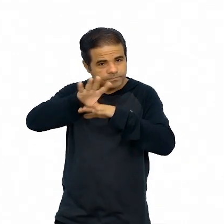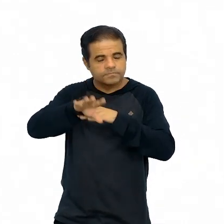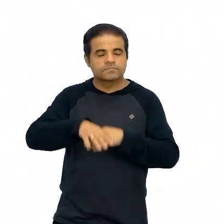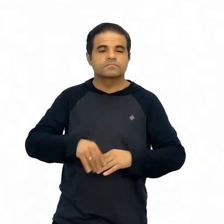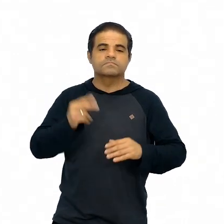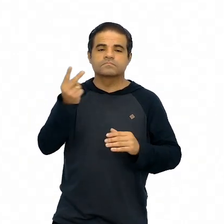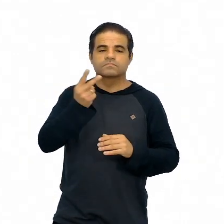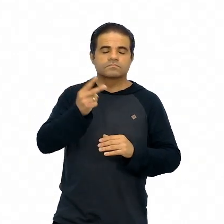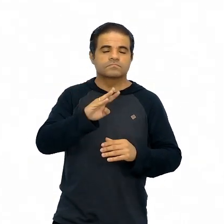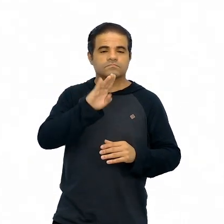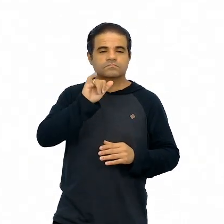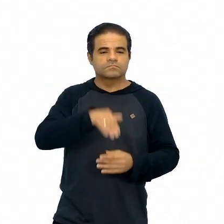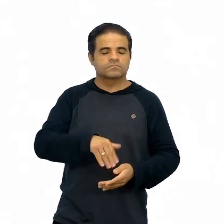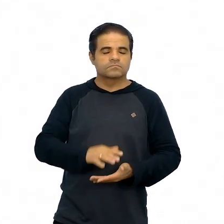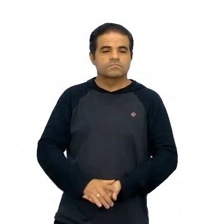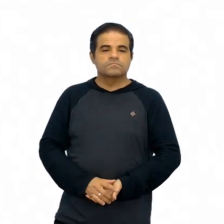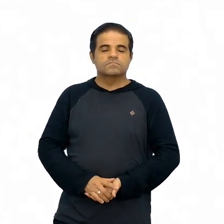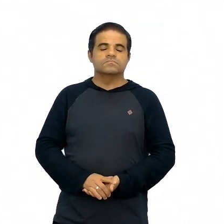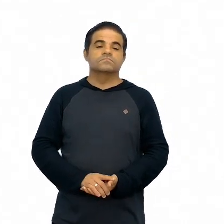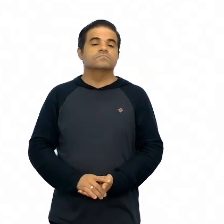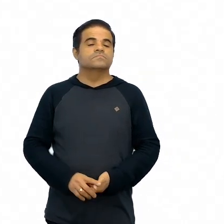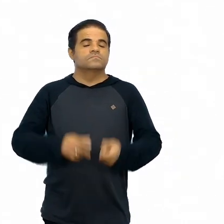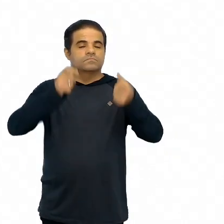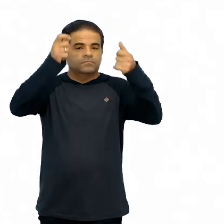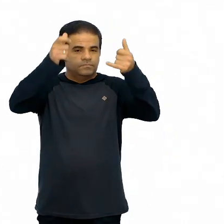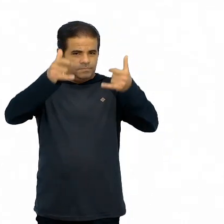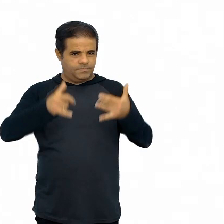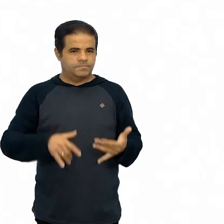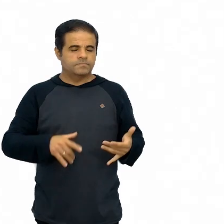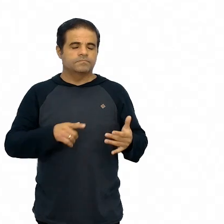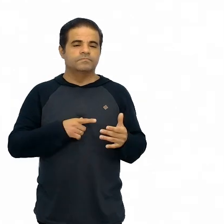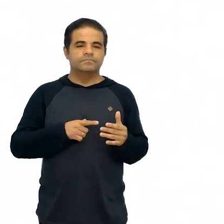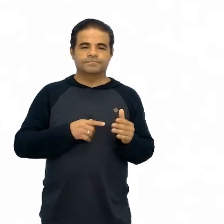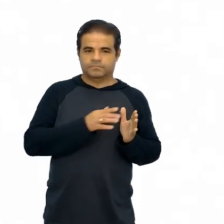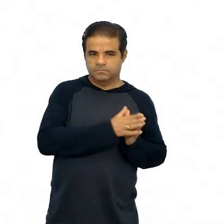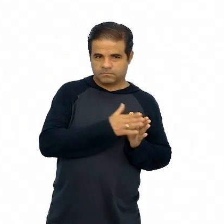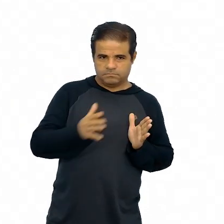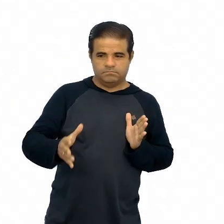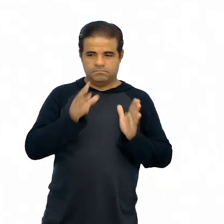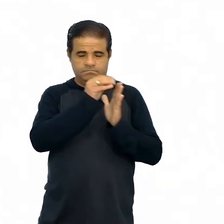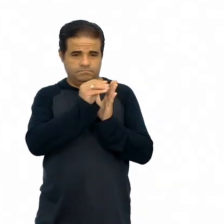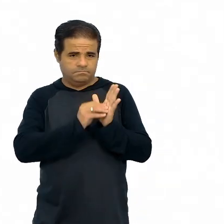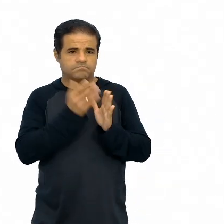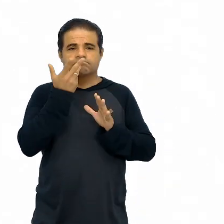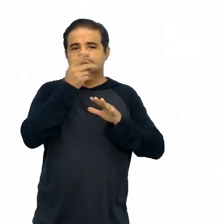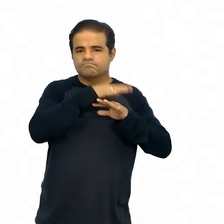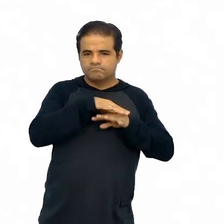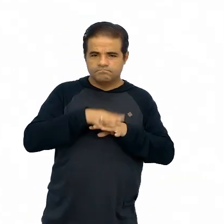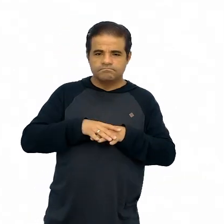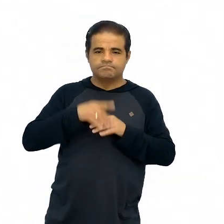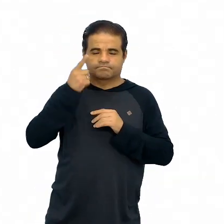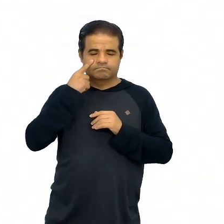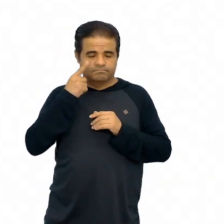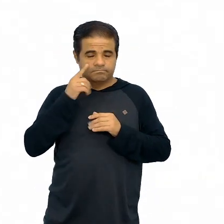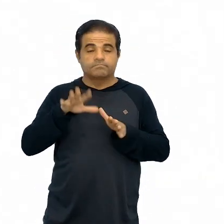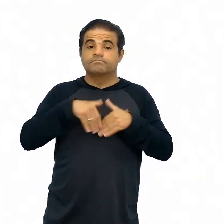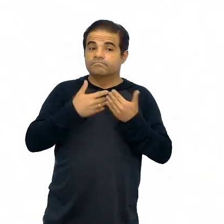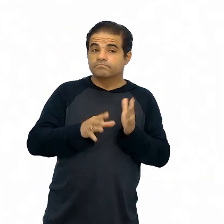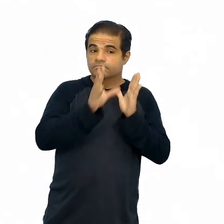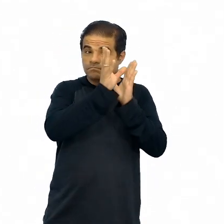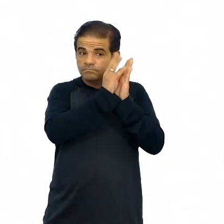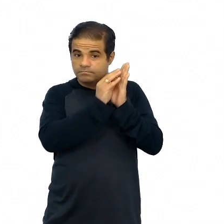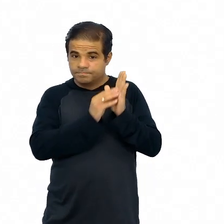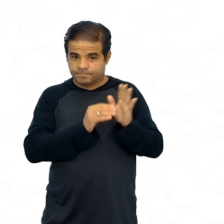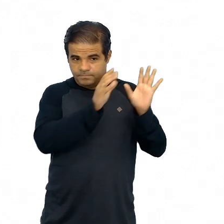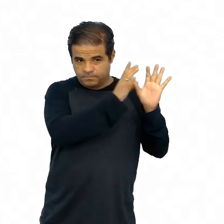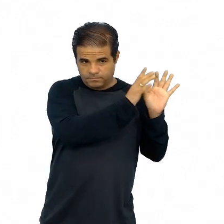segundo bimestre. E já que a gente está falando de conhecimento específico do professor de matemática, vamos ver qual é o contexto